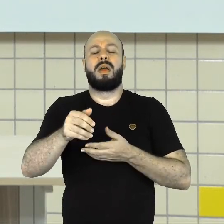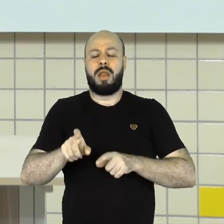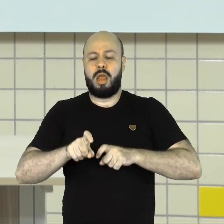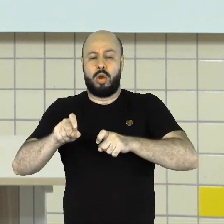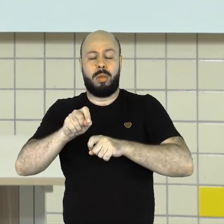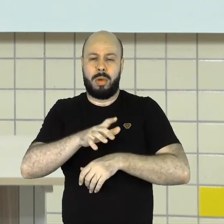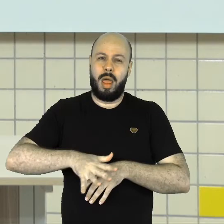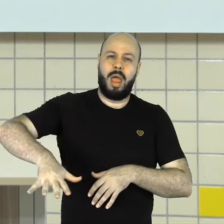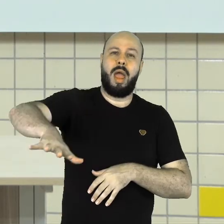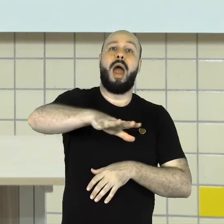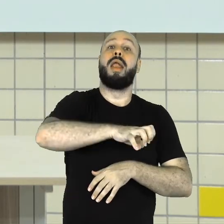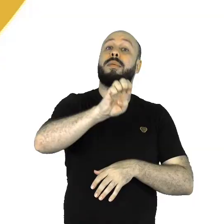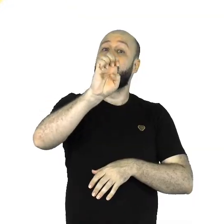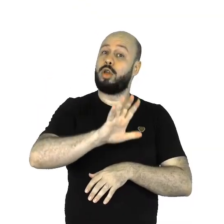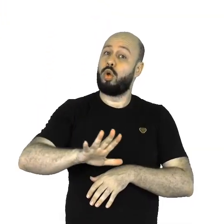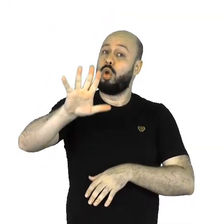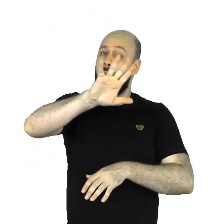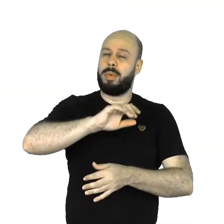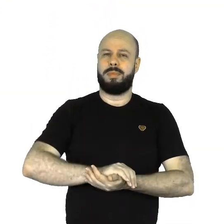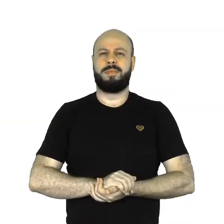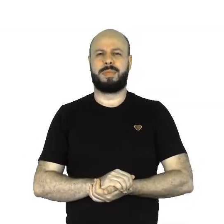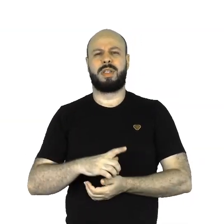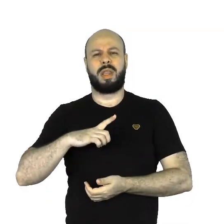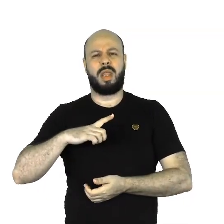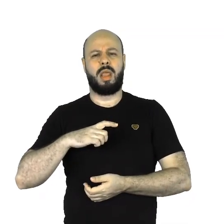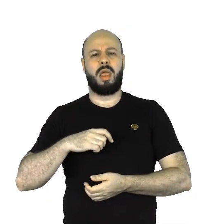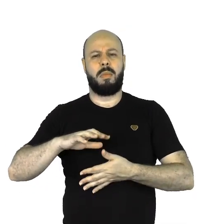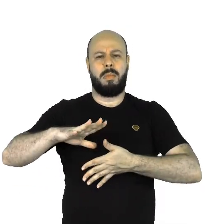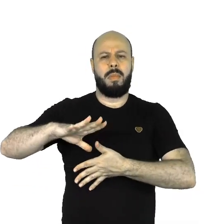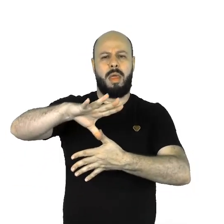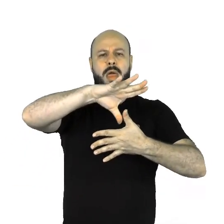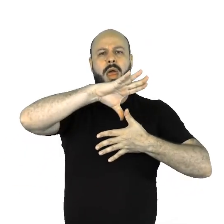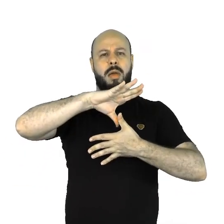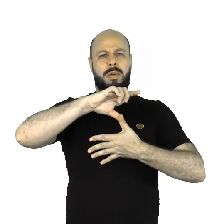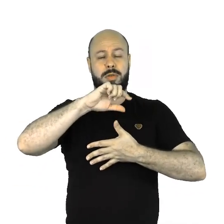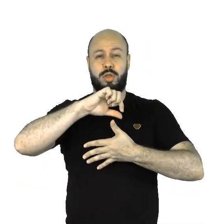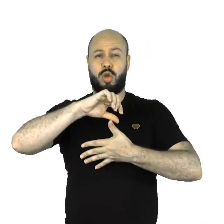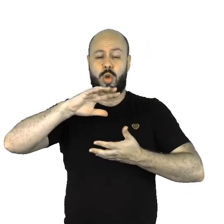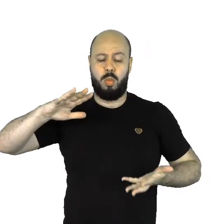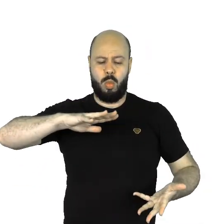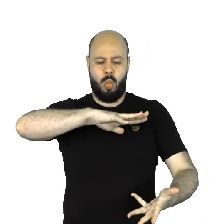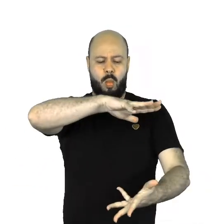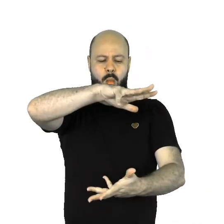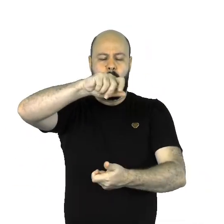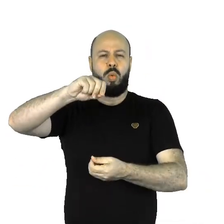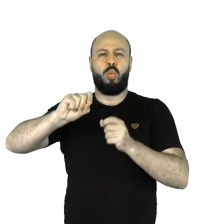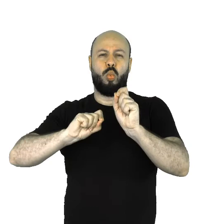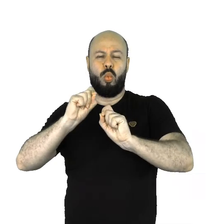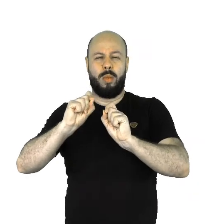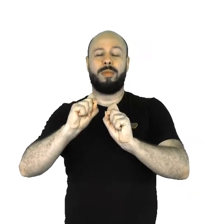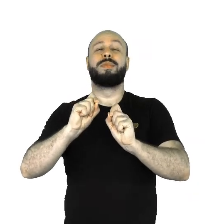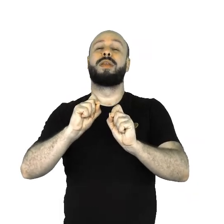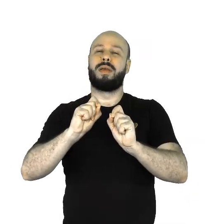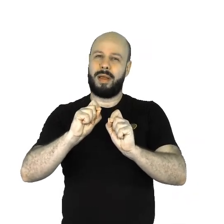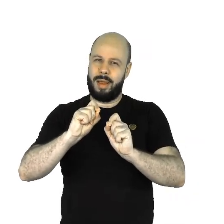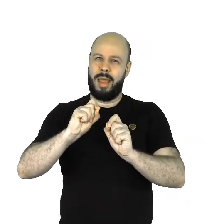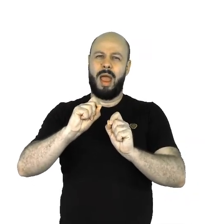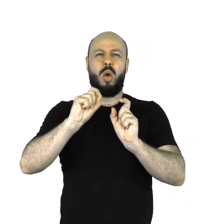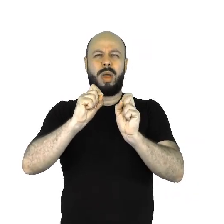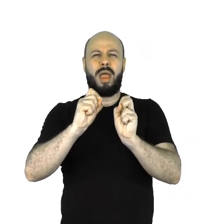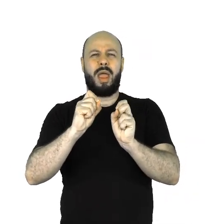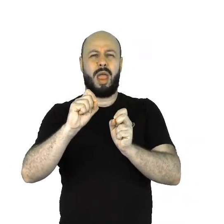na Europa, eu trouxe para vocês esse mapa com um panorama mundial do que a Europa importa e do que ela